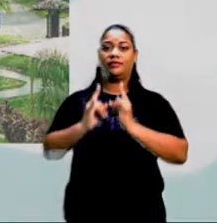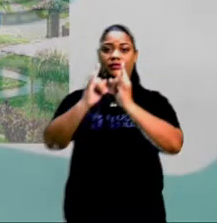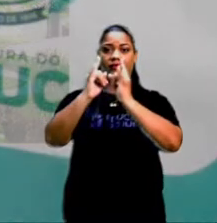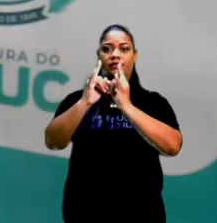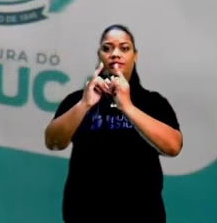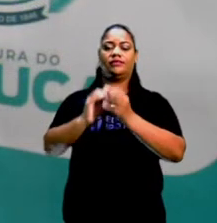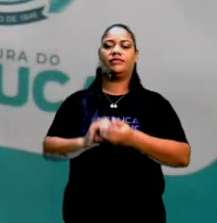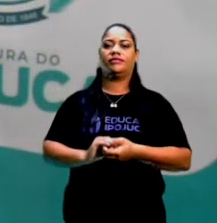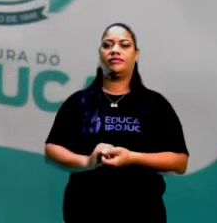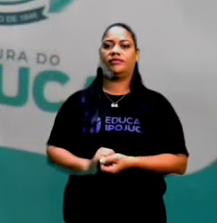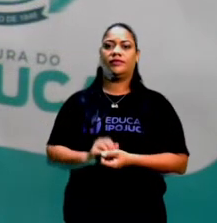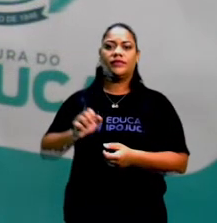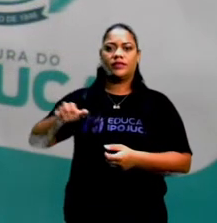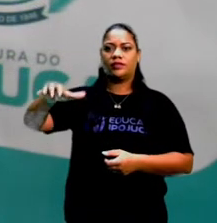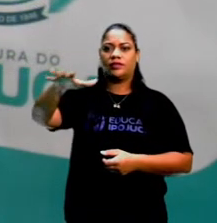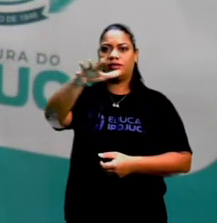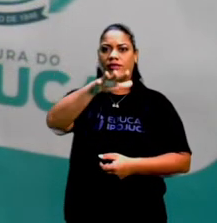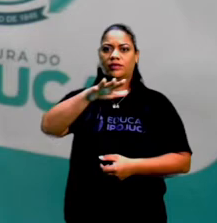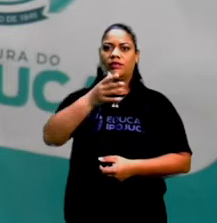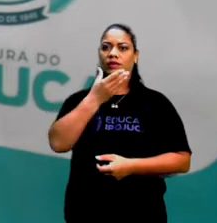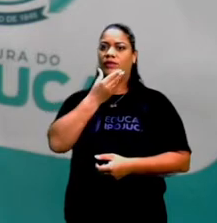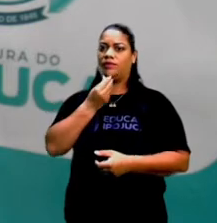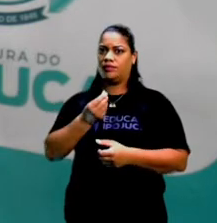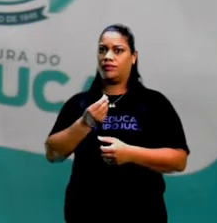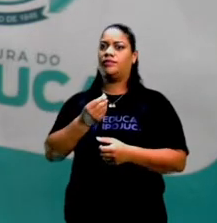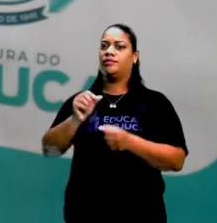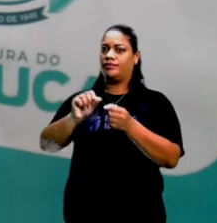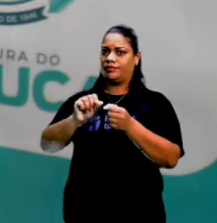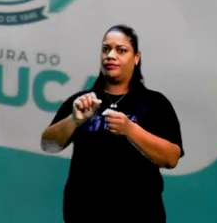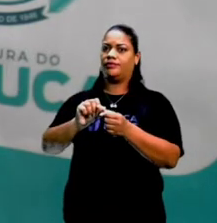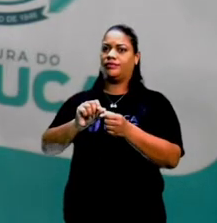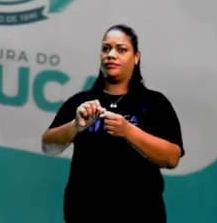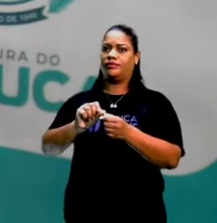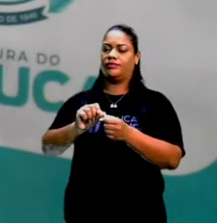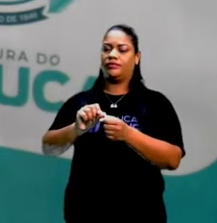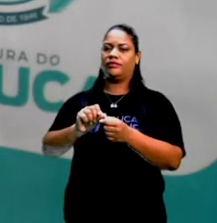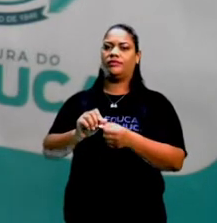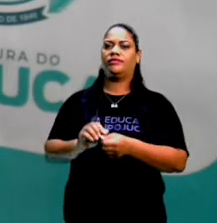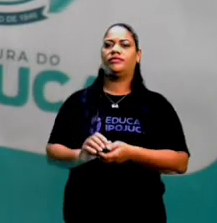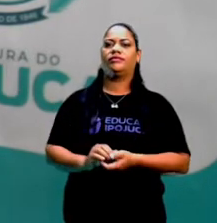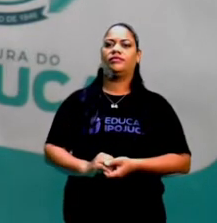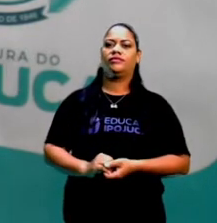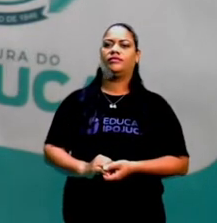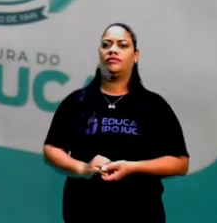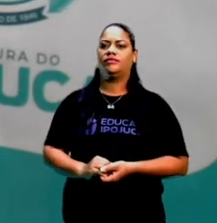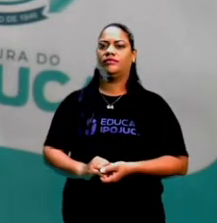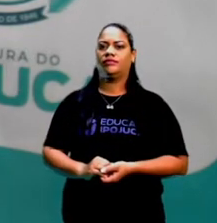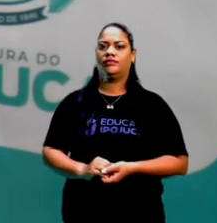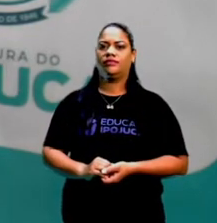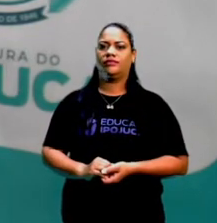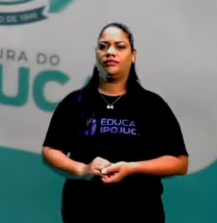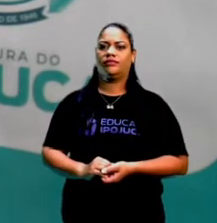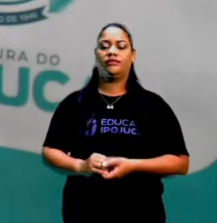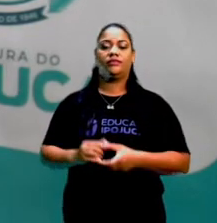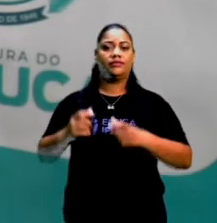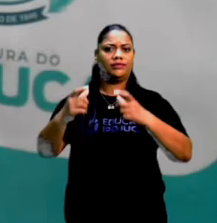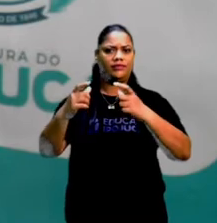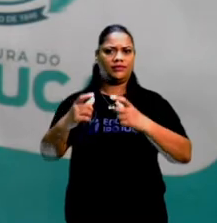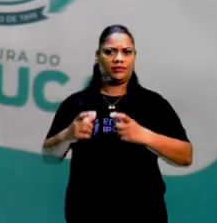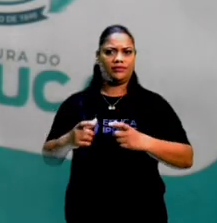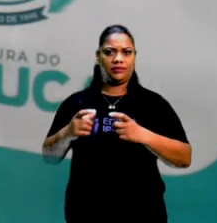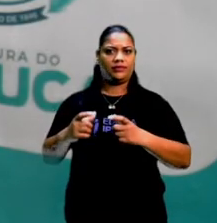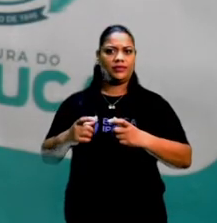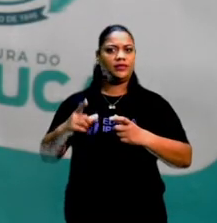uma paisagem construída, tem a ação do homem. Nesse ambiente